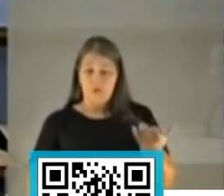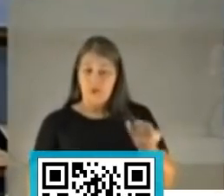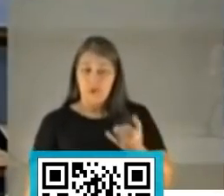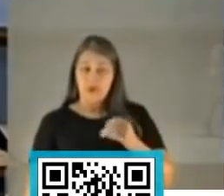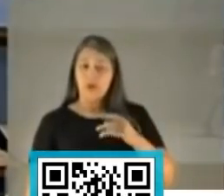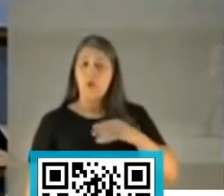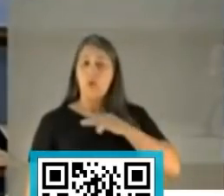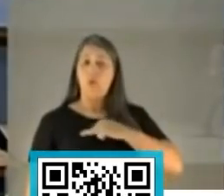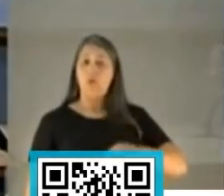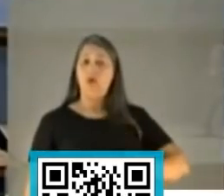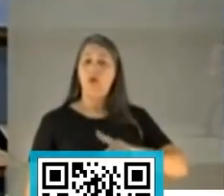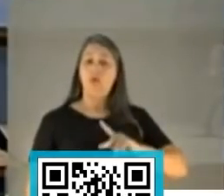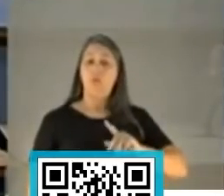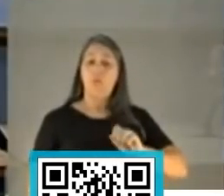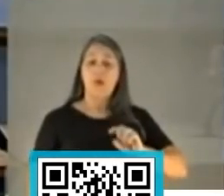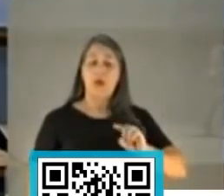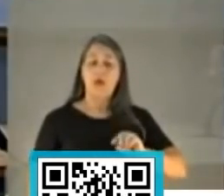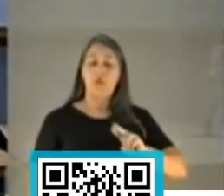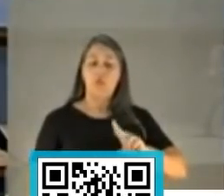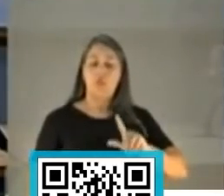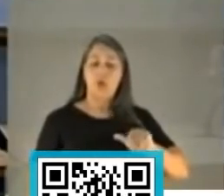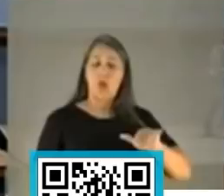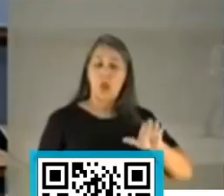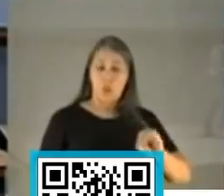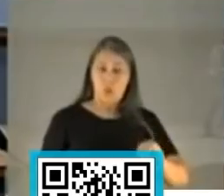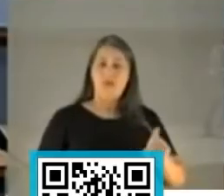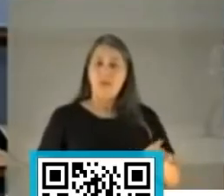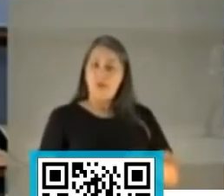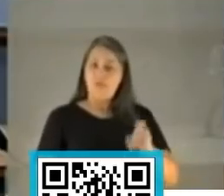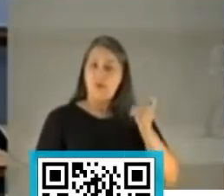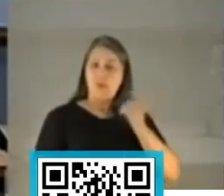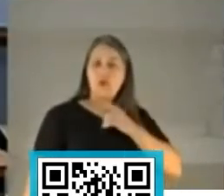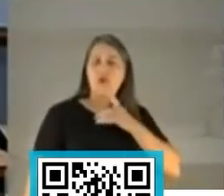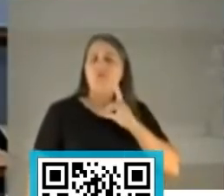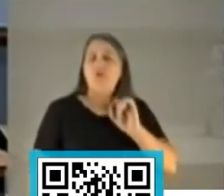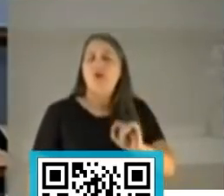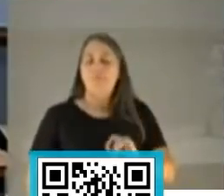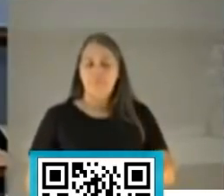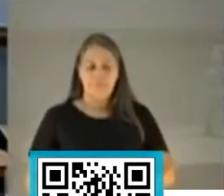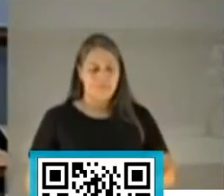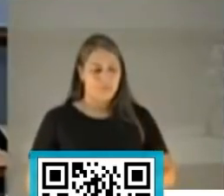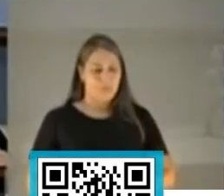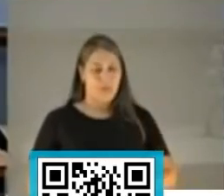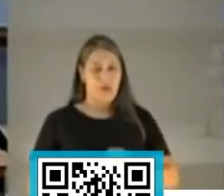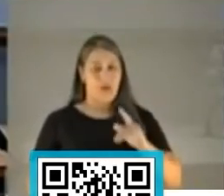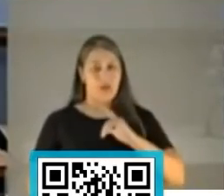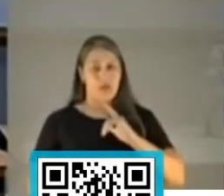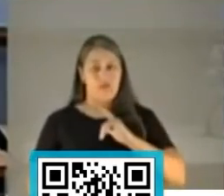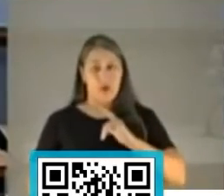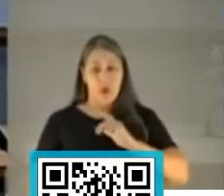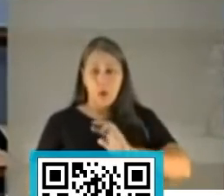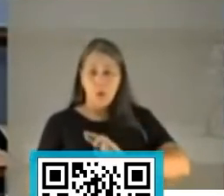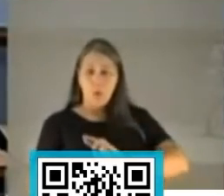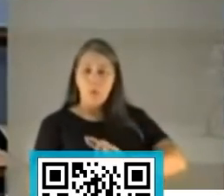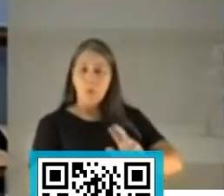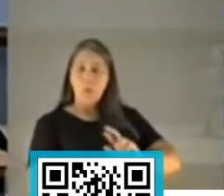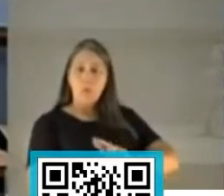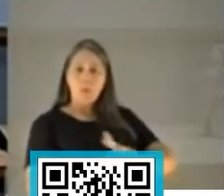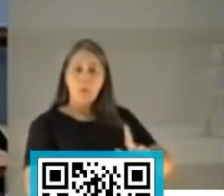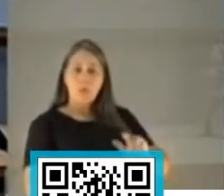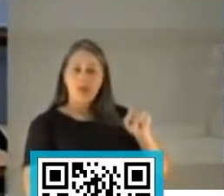e Lu passou aqui e foi outra mentira é que havia uma deturpação e um desvio da finalidade